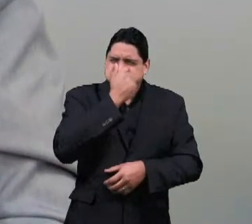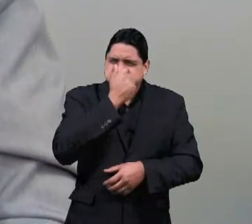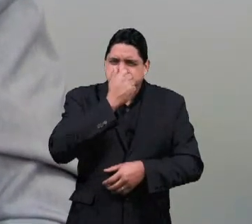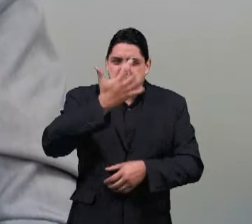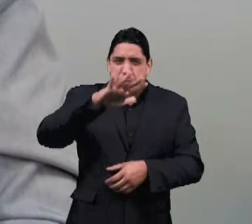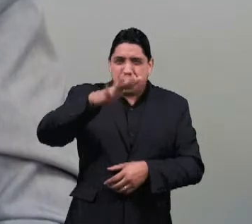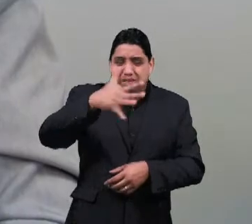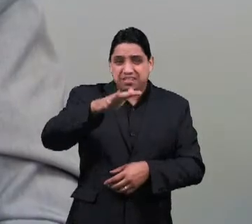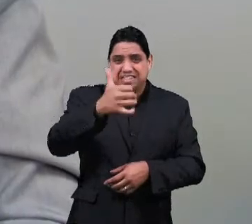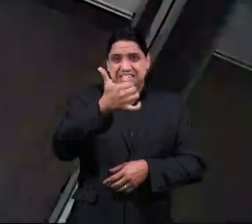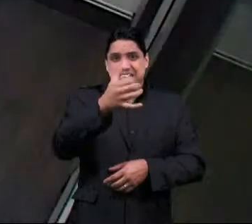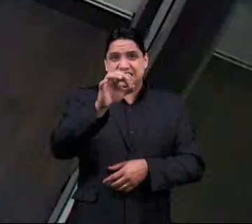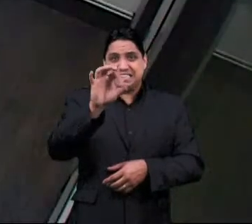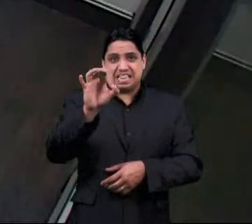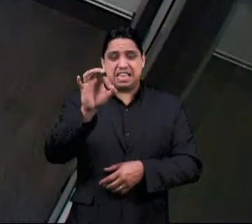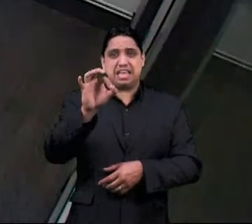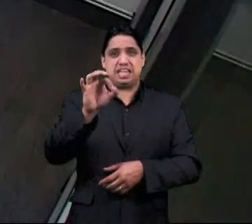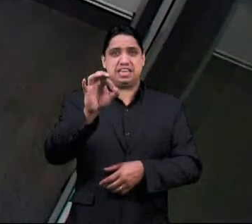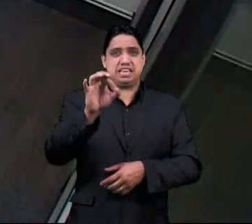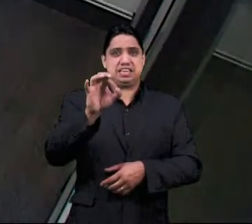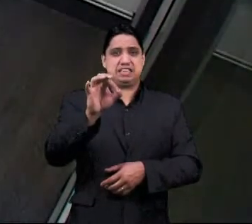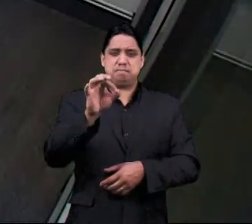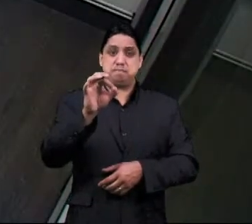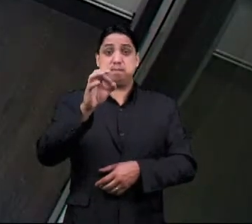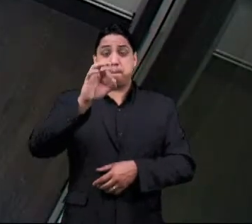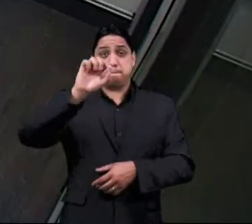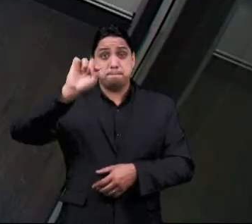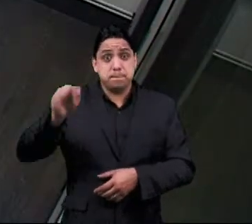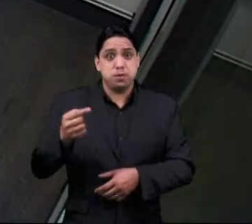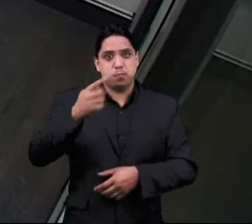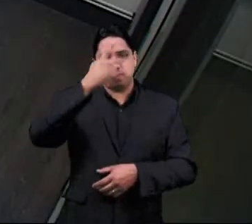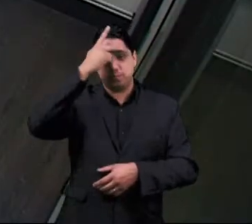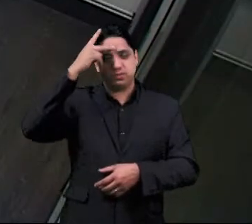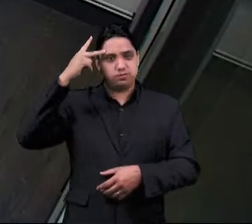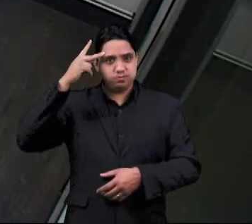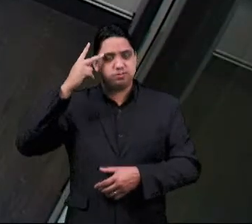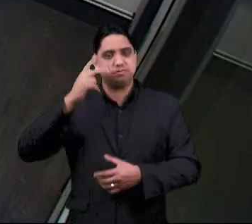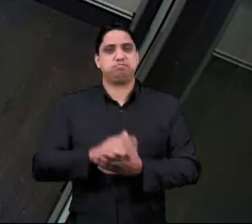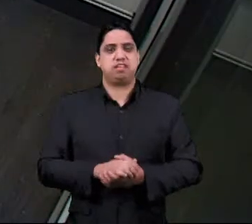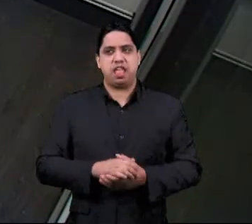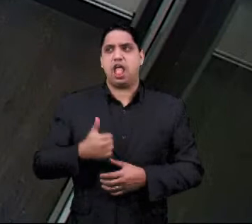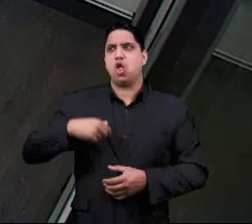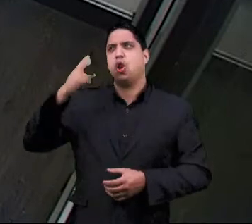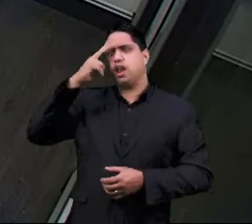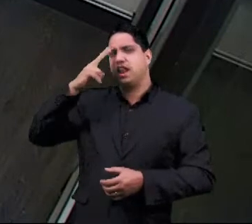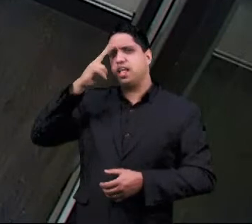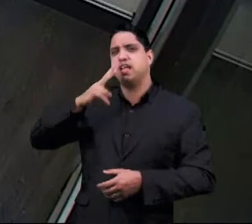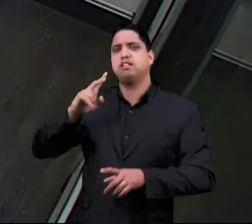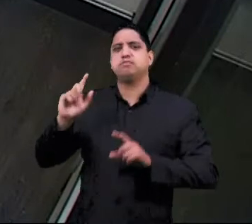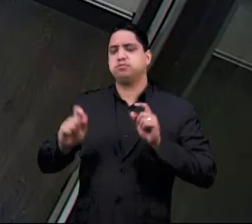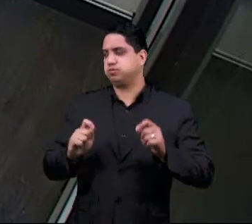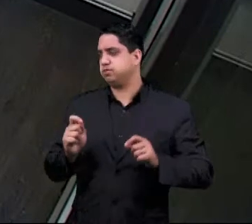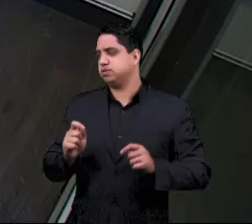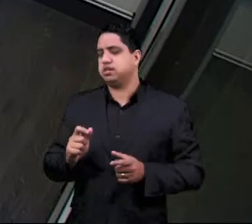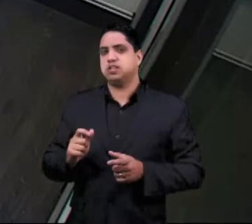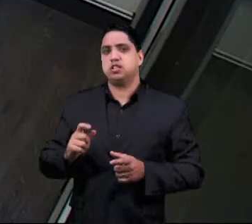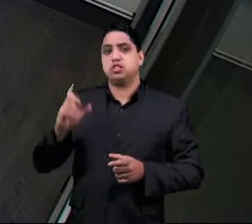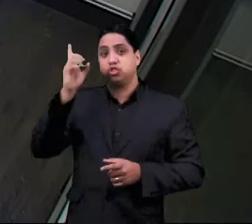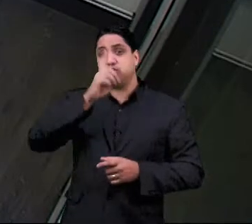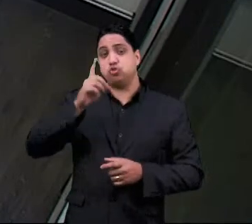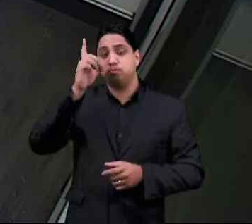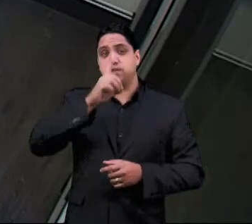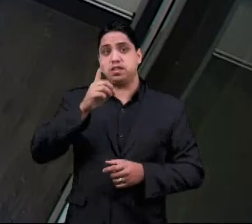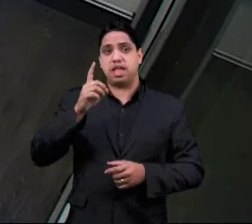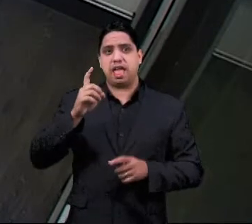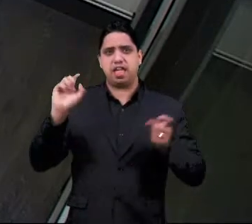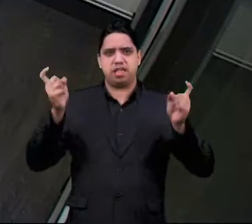torno de 100, 110 mil pessoas, é isso mesmo. Eu me lembro, inclusive, Monferrari, que no domingo, essa